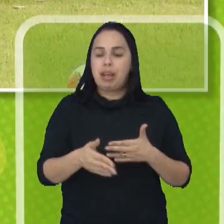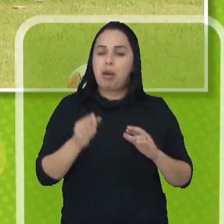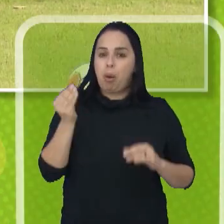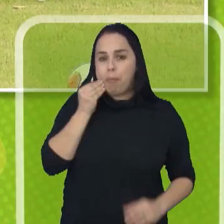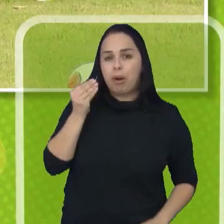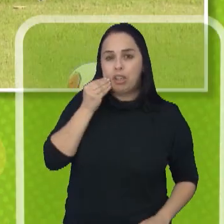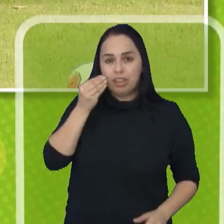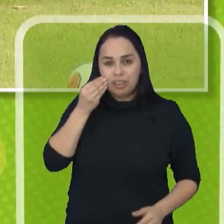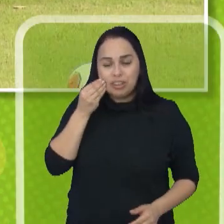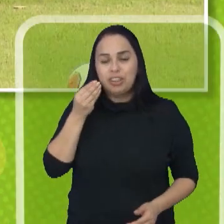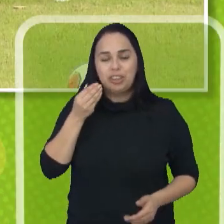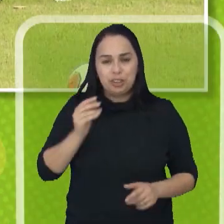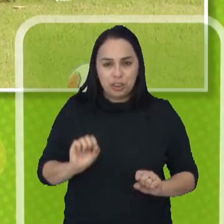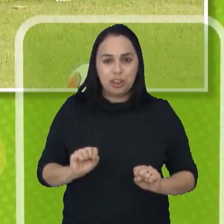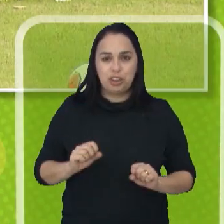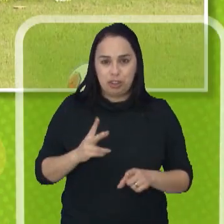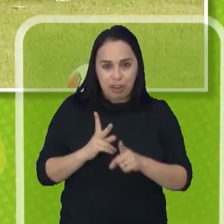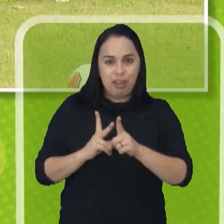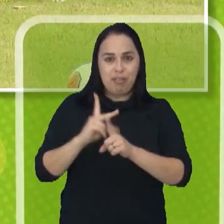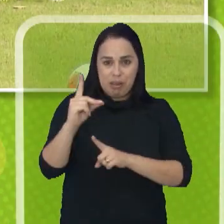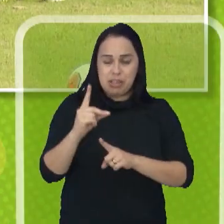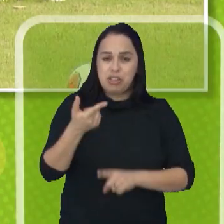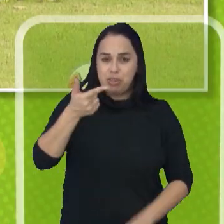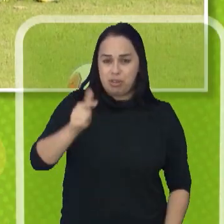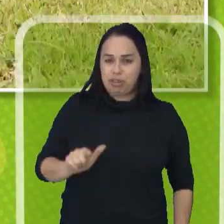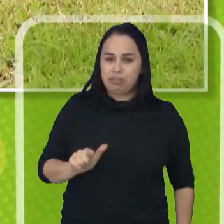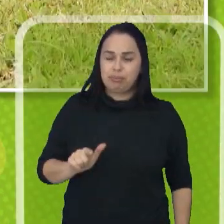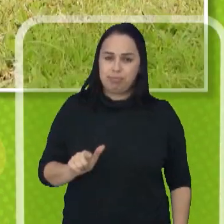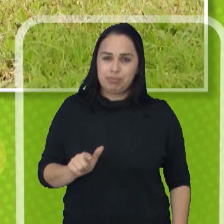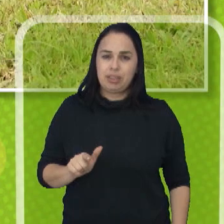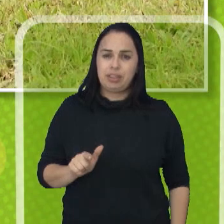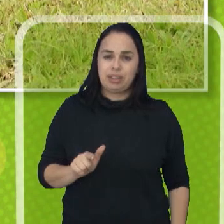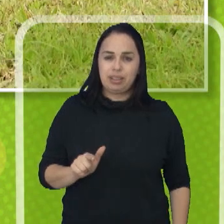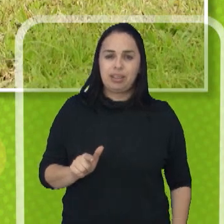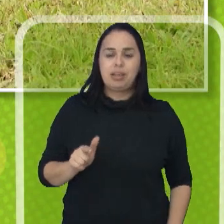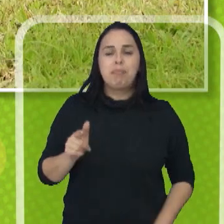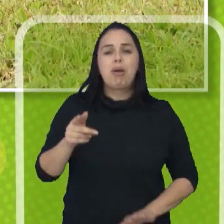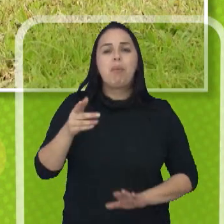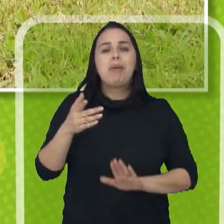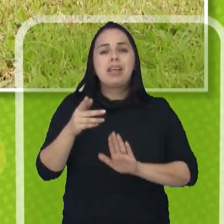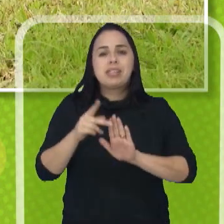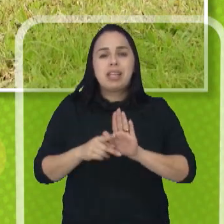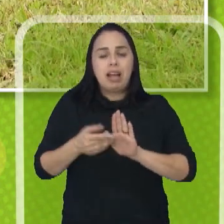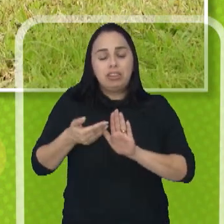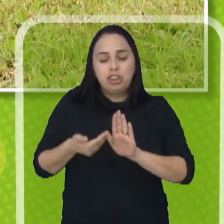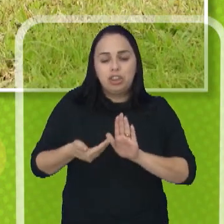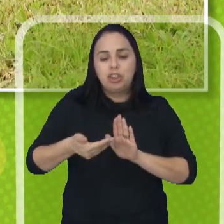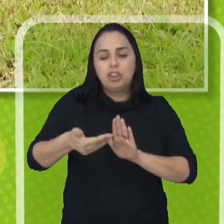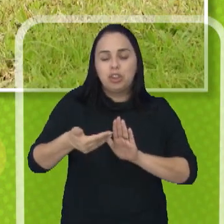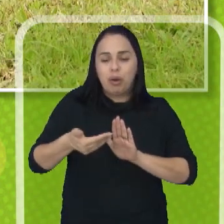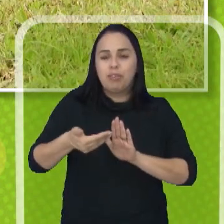aí de vencer essa partida, já que não começa do zero o projeto, né? Não começa do